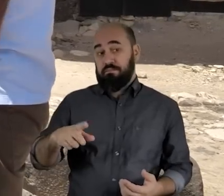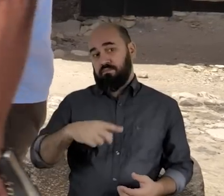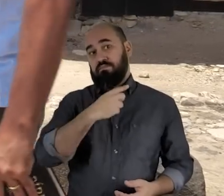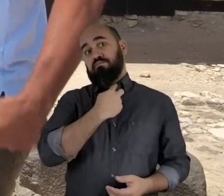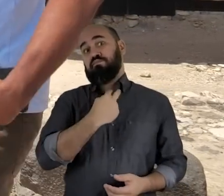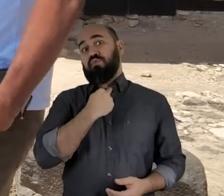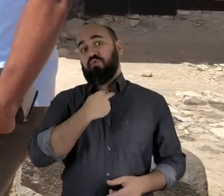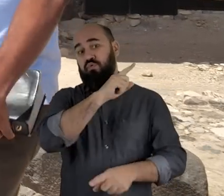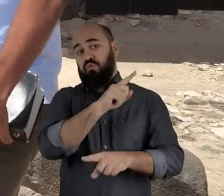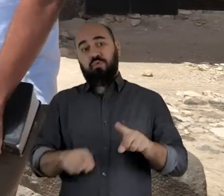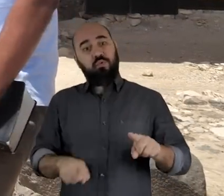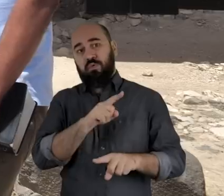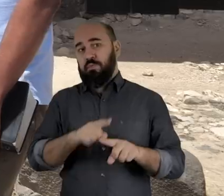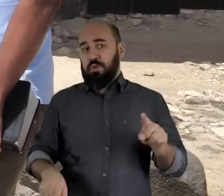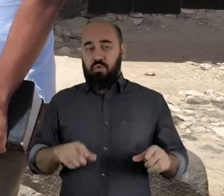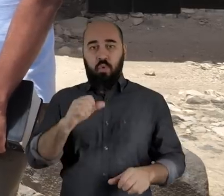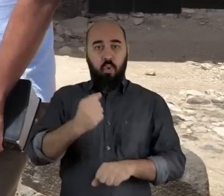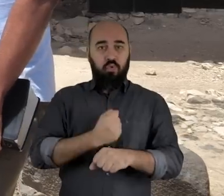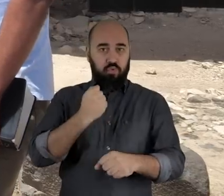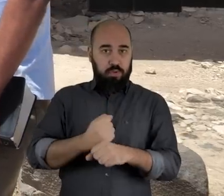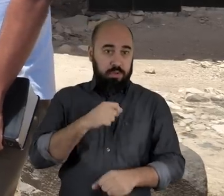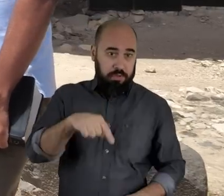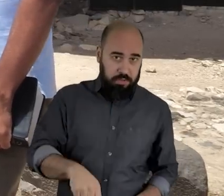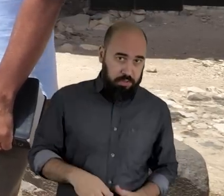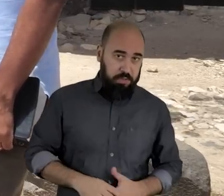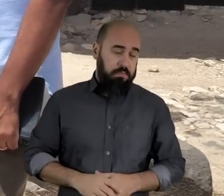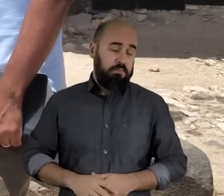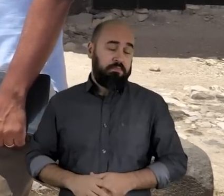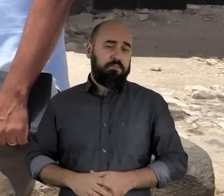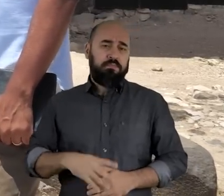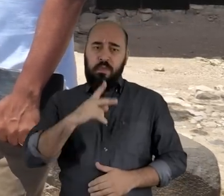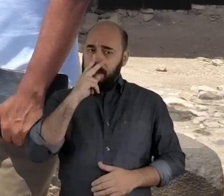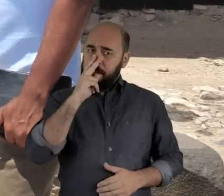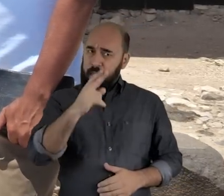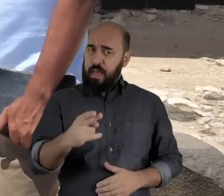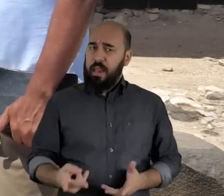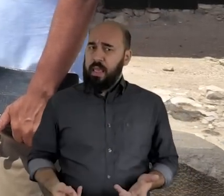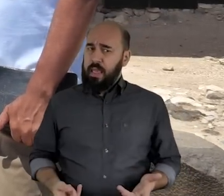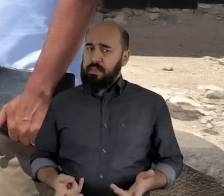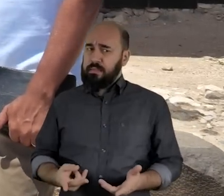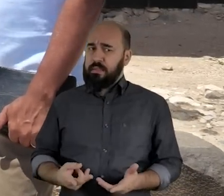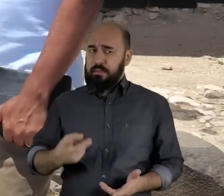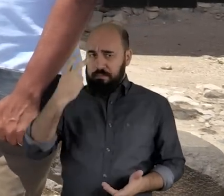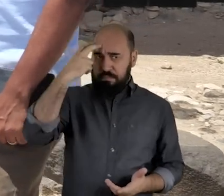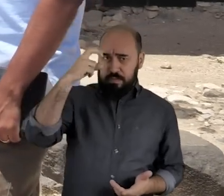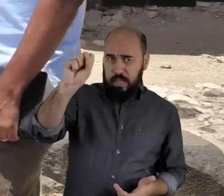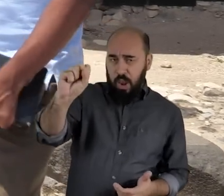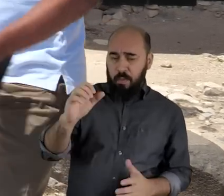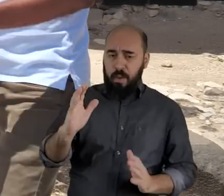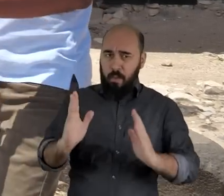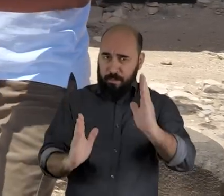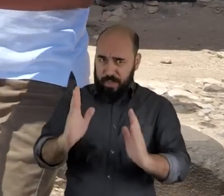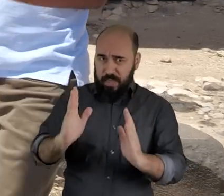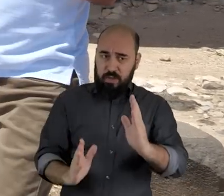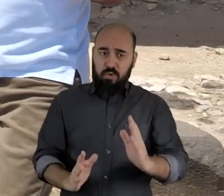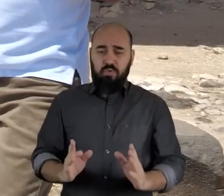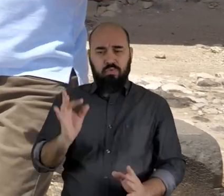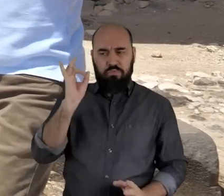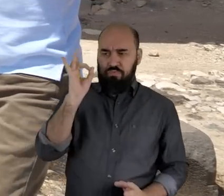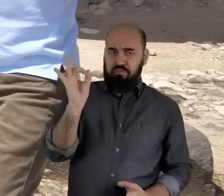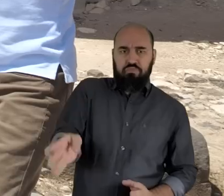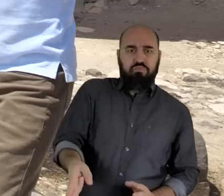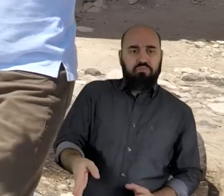do tabu, como ele mencionou, a parte que eles não construíram, parece que na época de Salomão, de alguma forma, isso aqui foi deixado, como eu falei